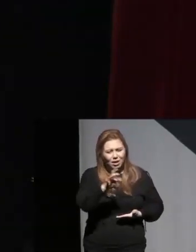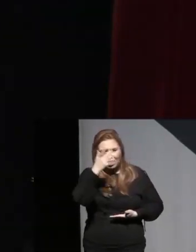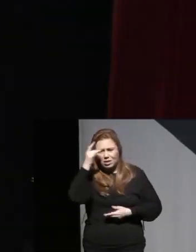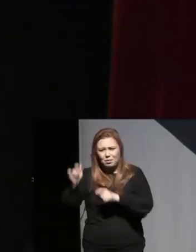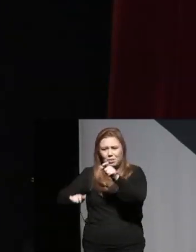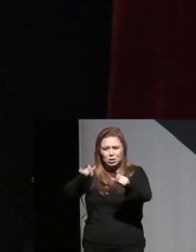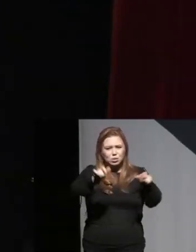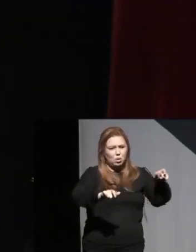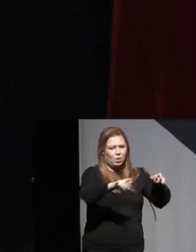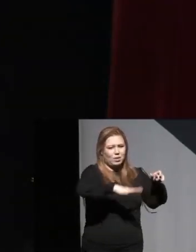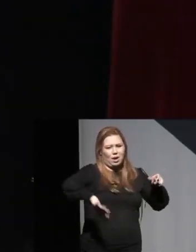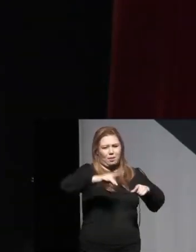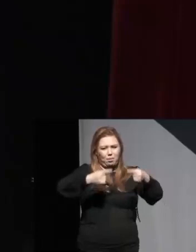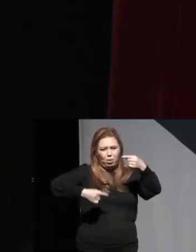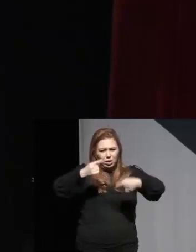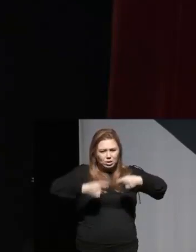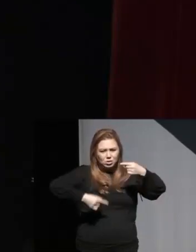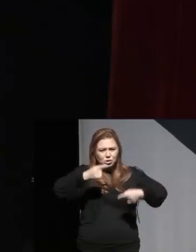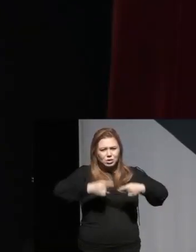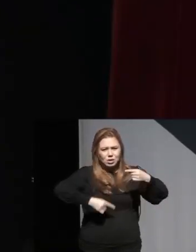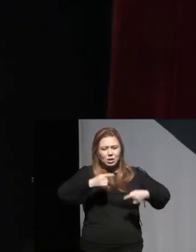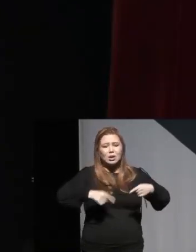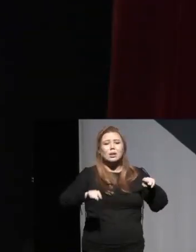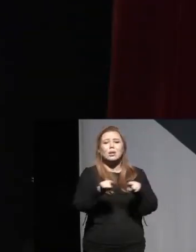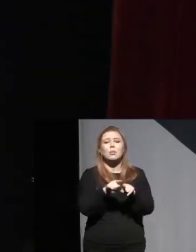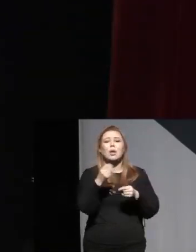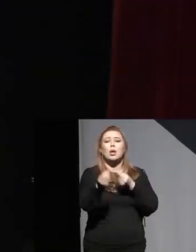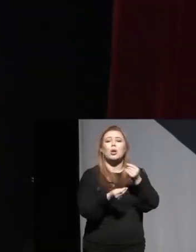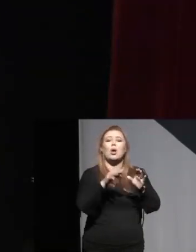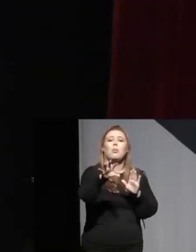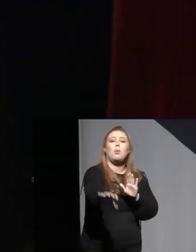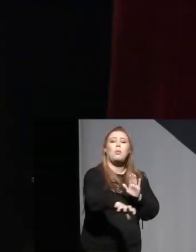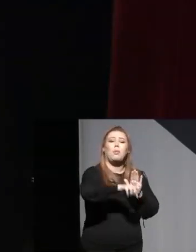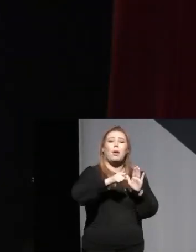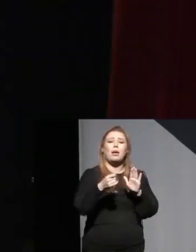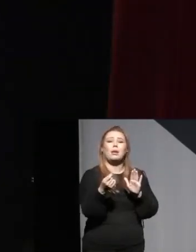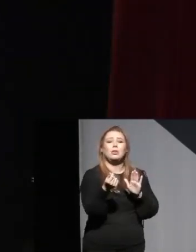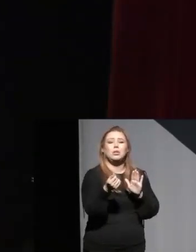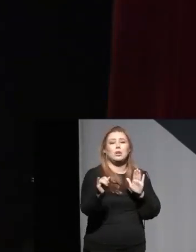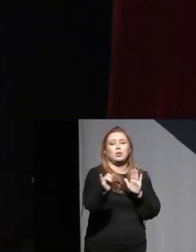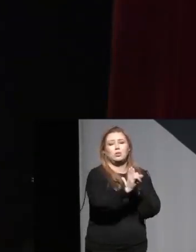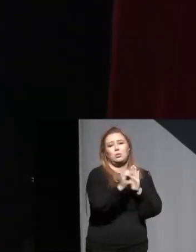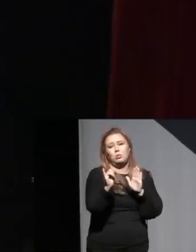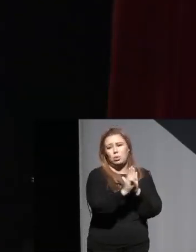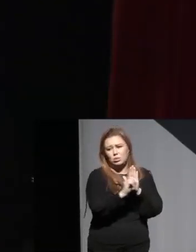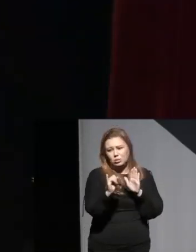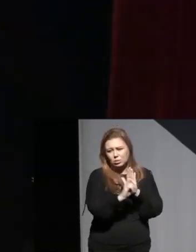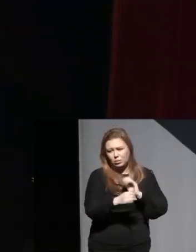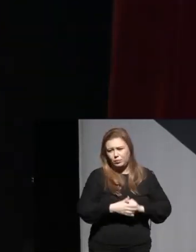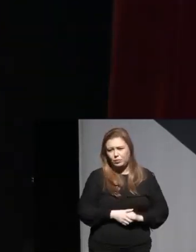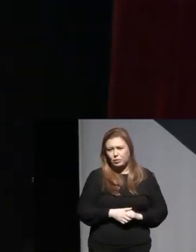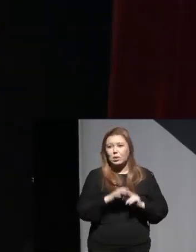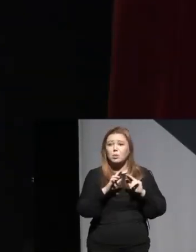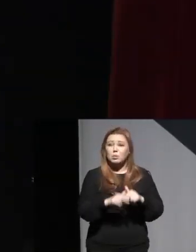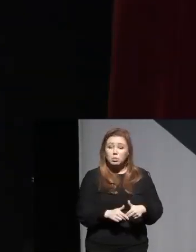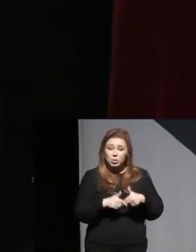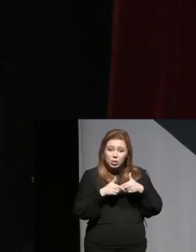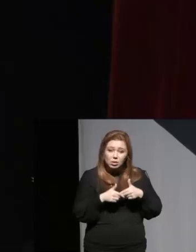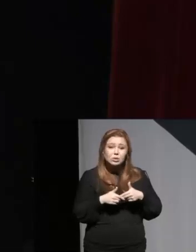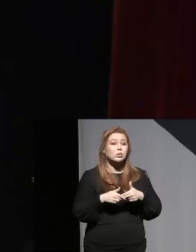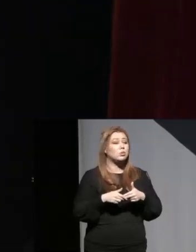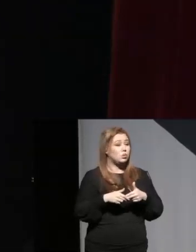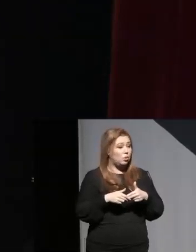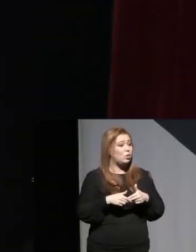político com a fonte de arrecadação em relação à tributação. É por isso que você, quando a